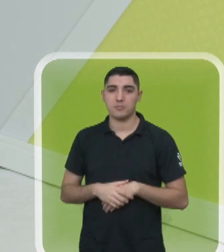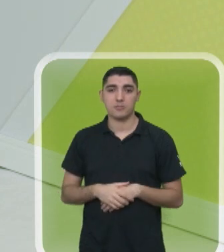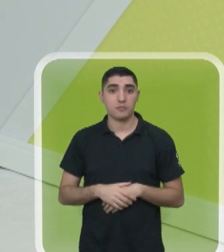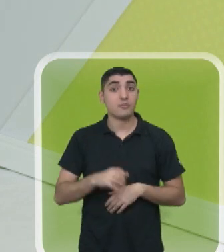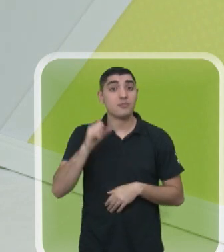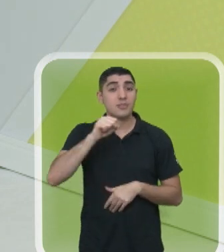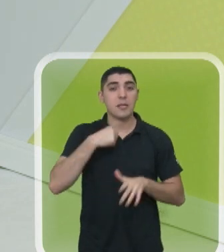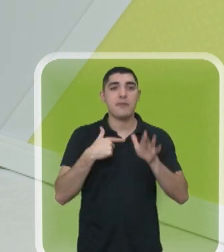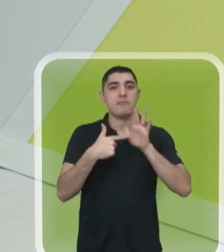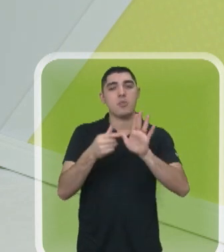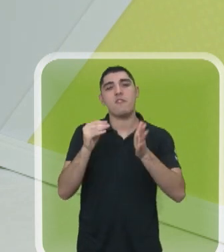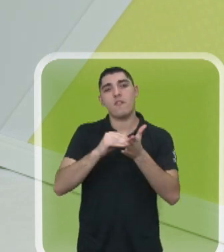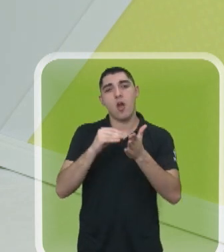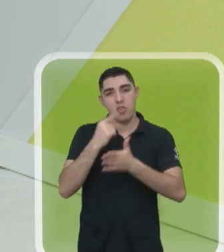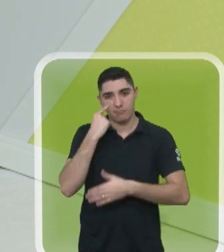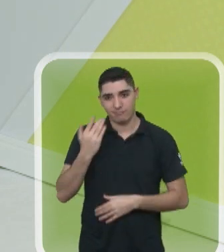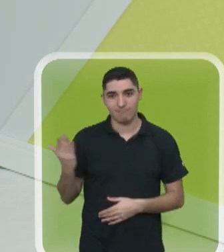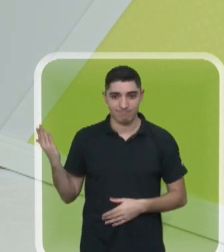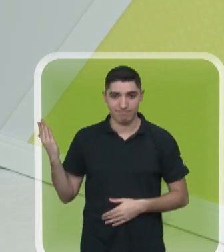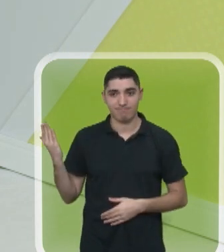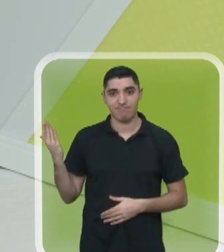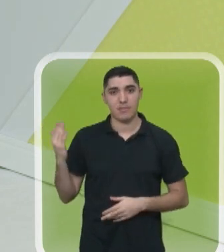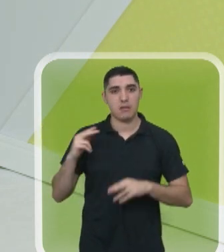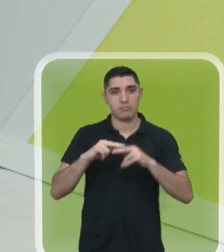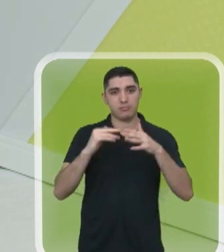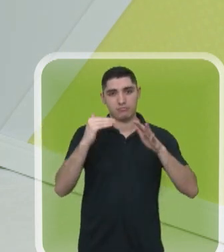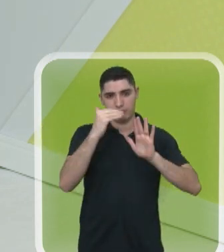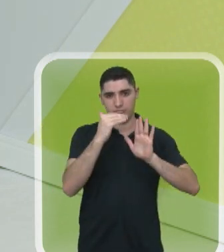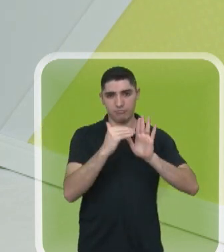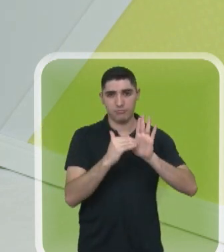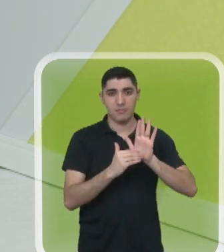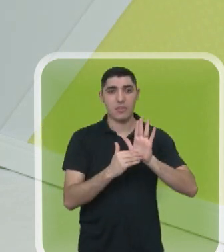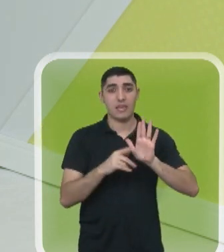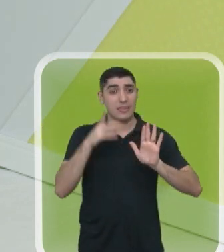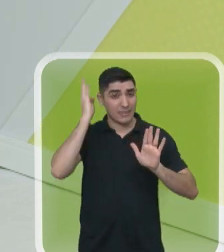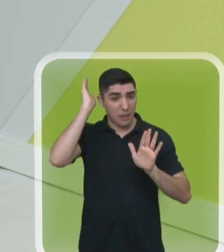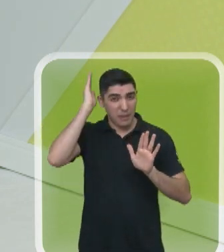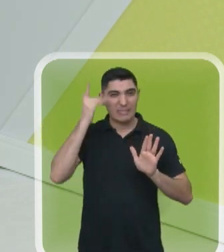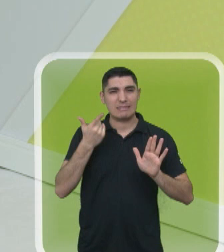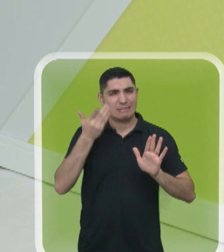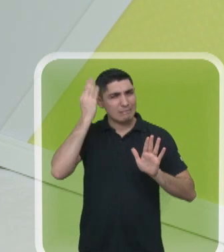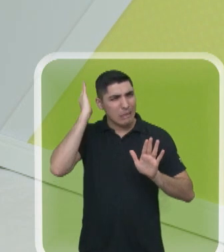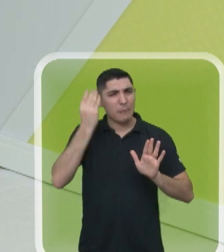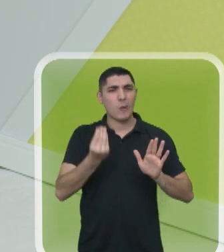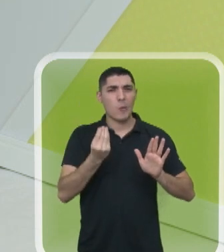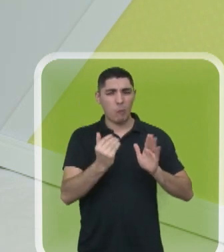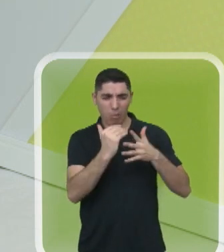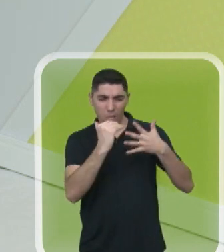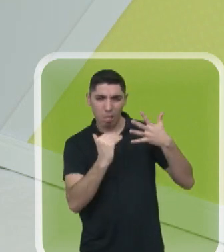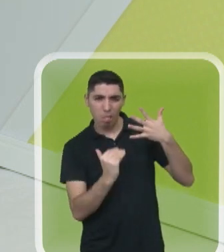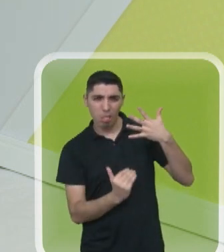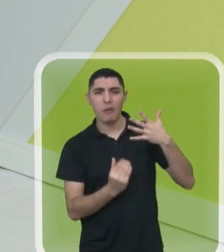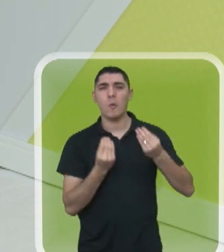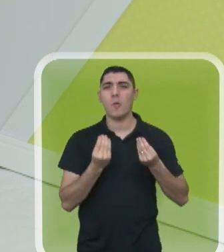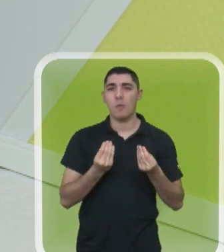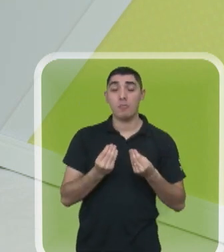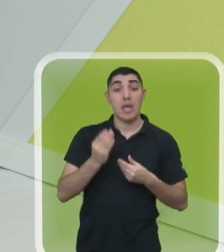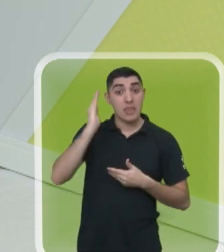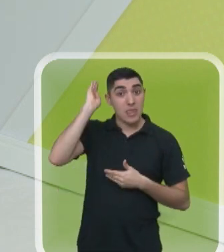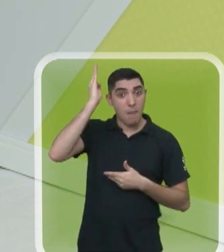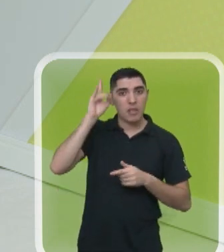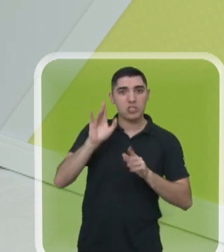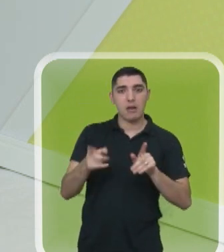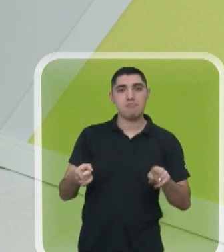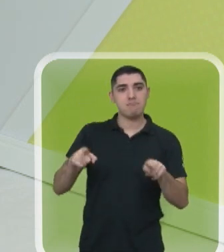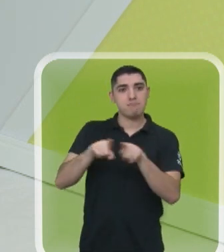da classificação. Tem o Moarama, Marreco, Campo Mourão, Tubarão, Taubaté, que fase do Taubaté, hein? Blumenau, o Taubaté que fez uma parceria lá com